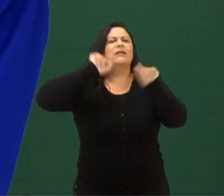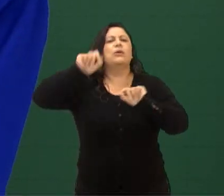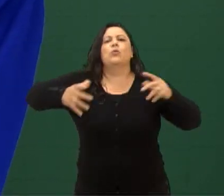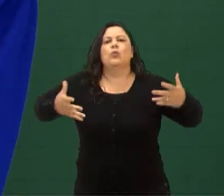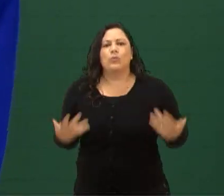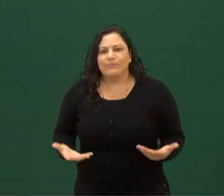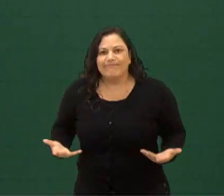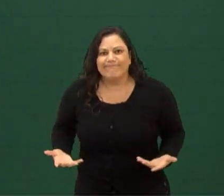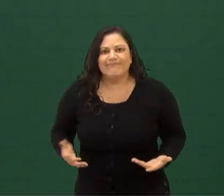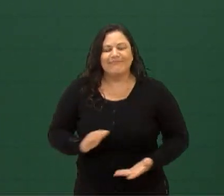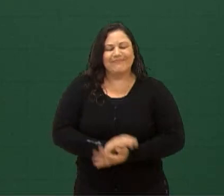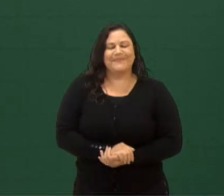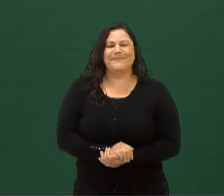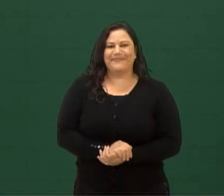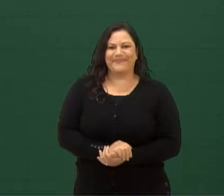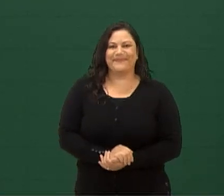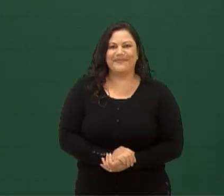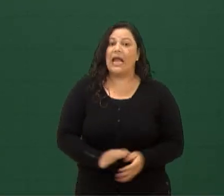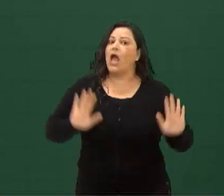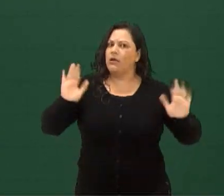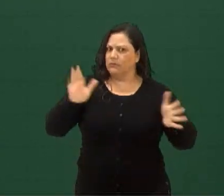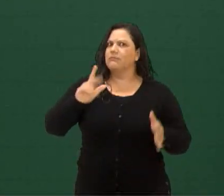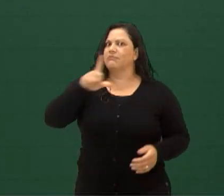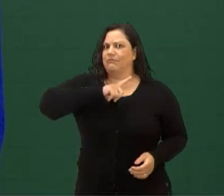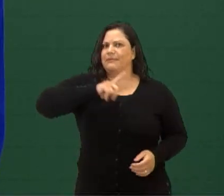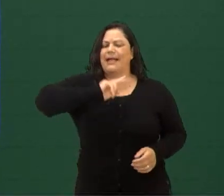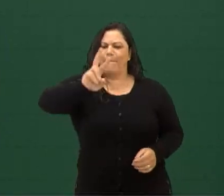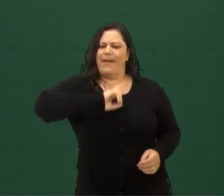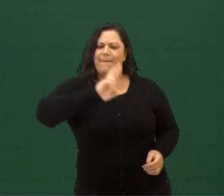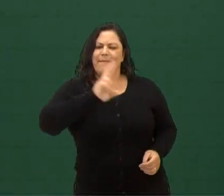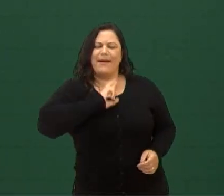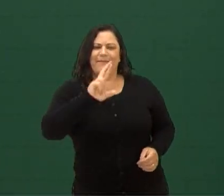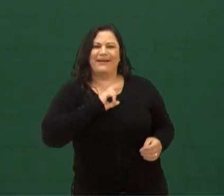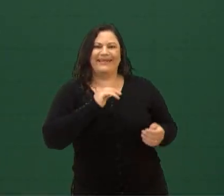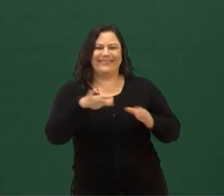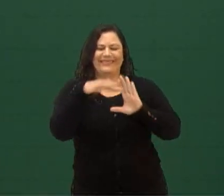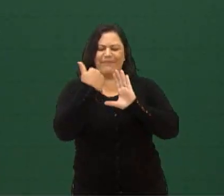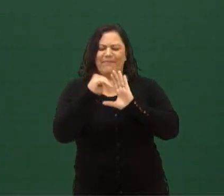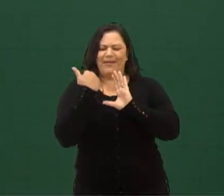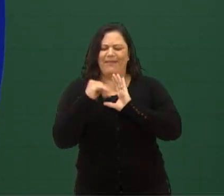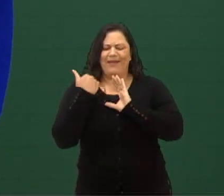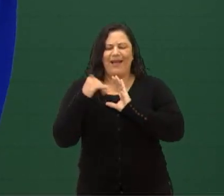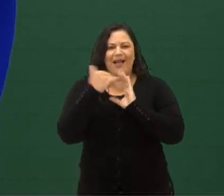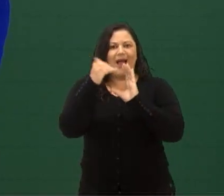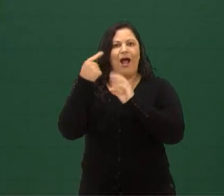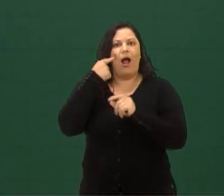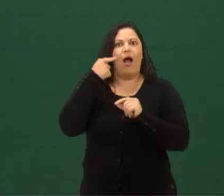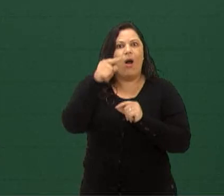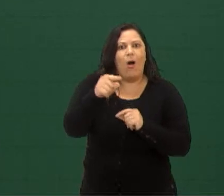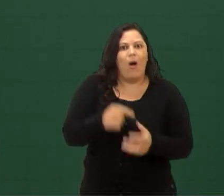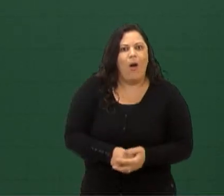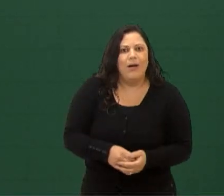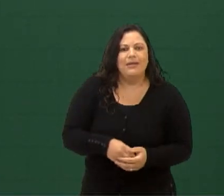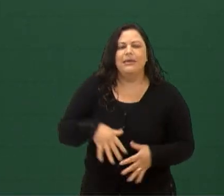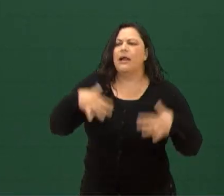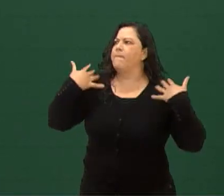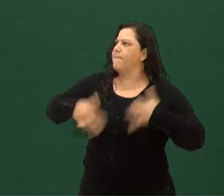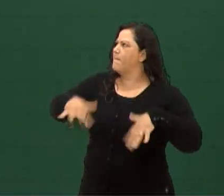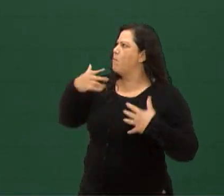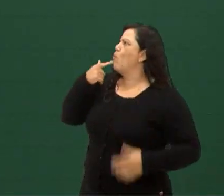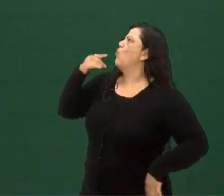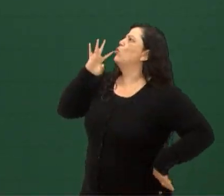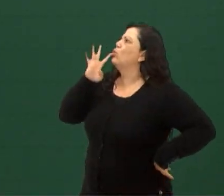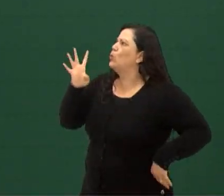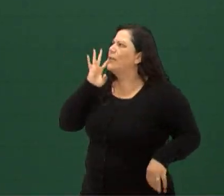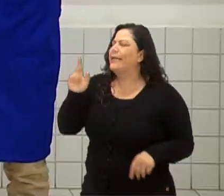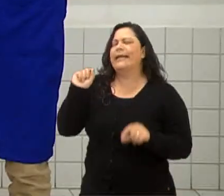ter? Opa! Eu acho que já temos aqui a resposta, o pessoal já está, né, se manifestando, colocando aqui. Olha só, professor Fábio, muito legal esse